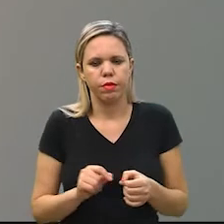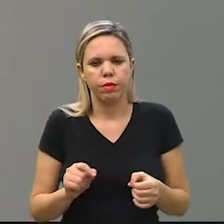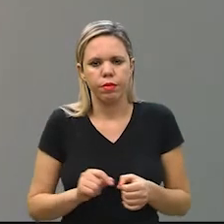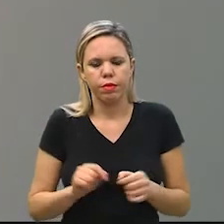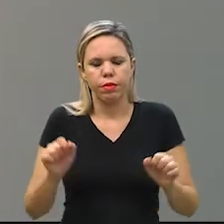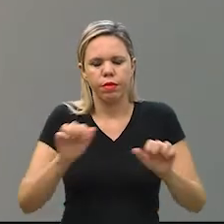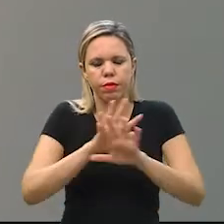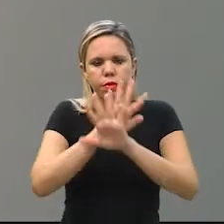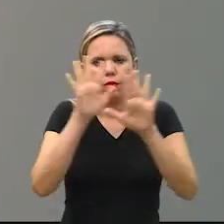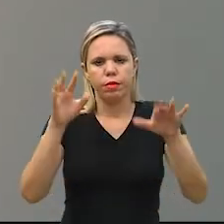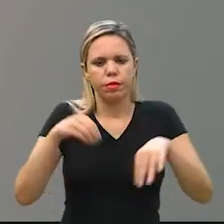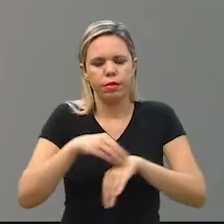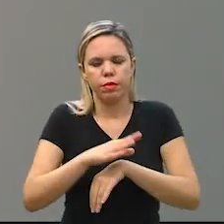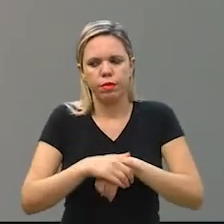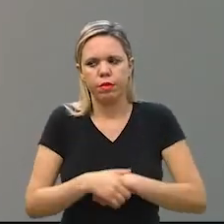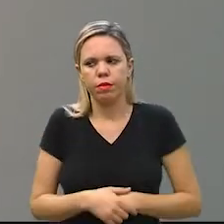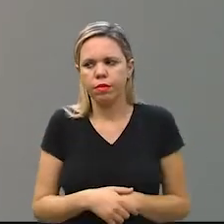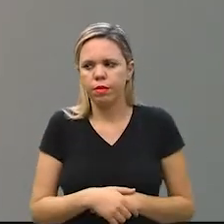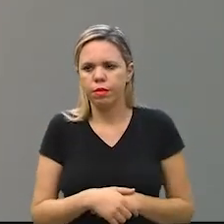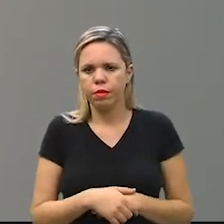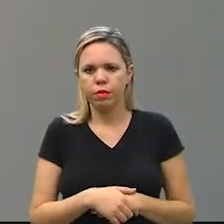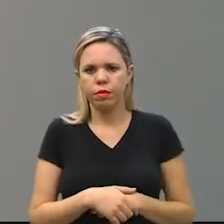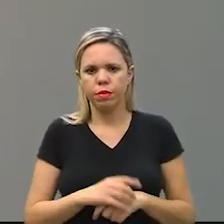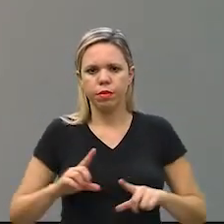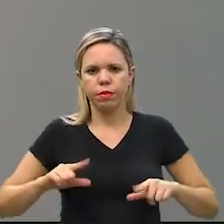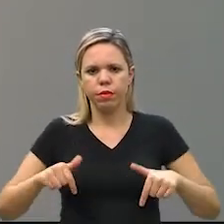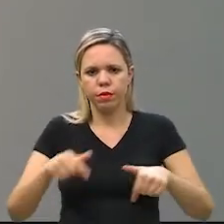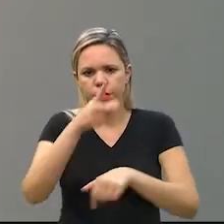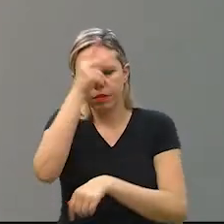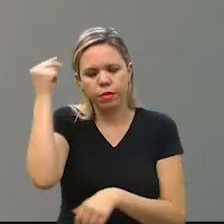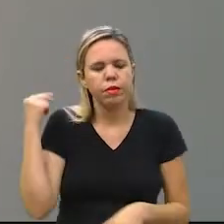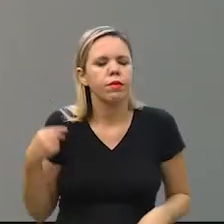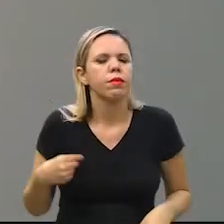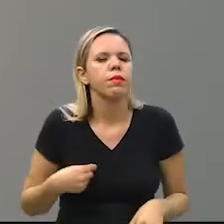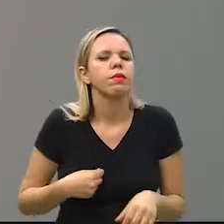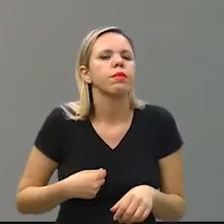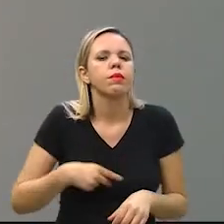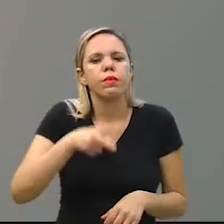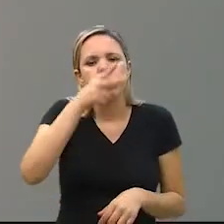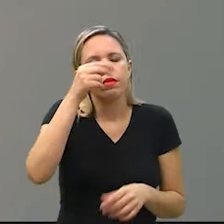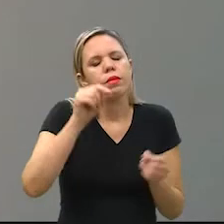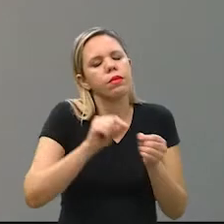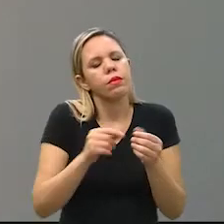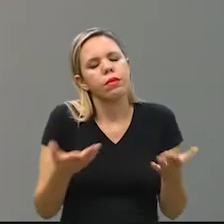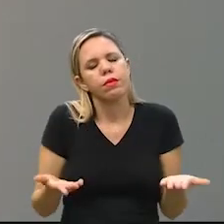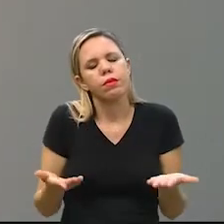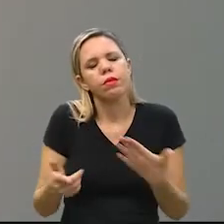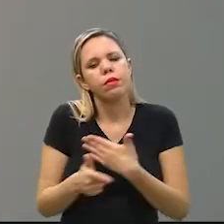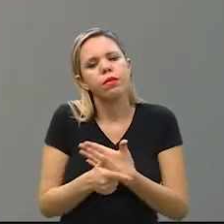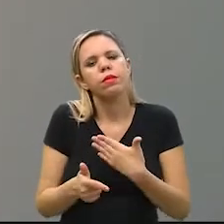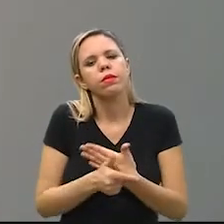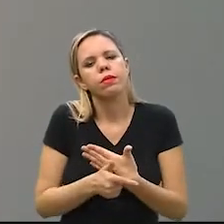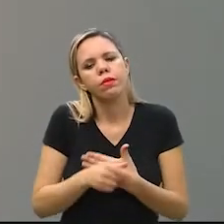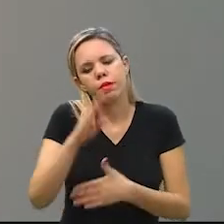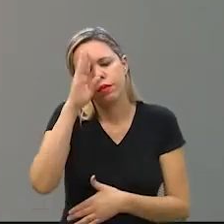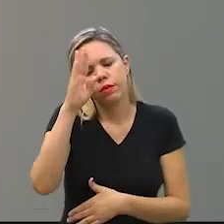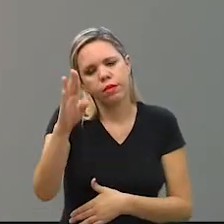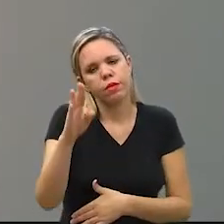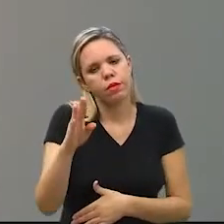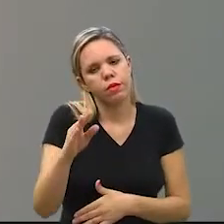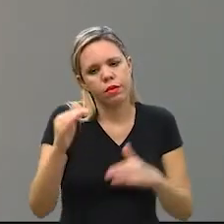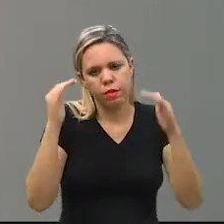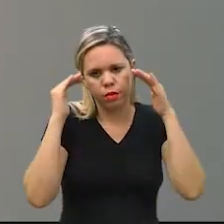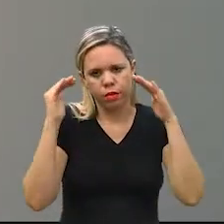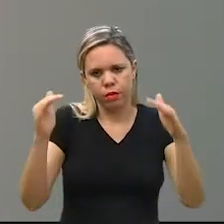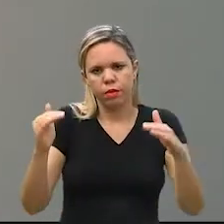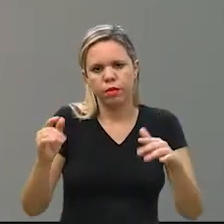dar transparência aos atos públicos do Poder Executivo, e esse é o papel principal que